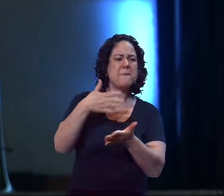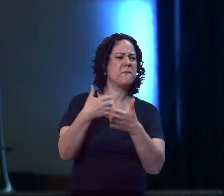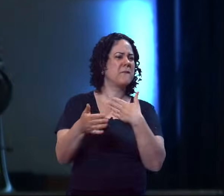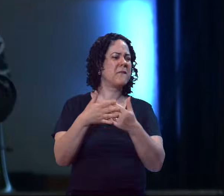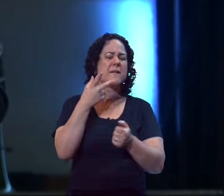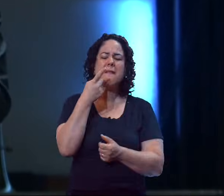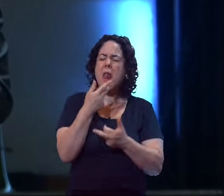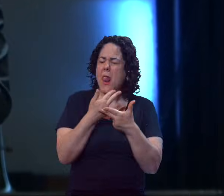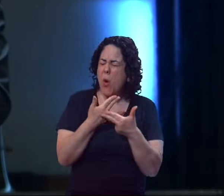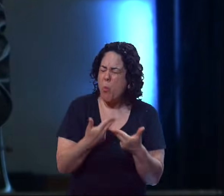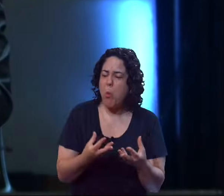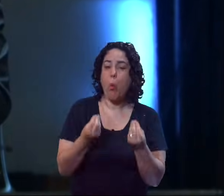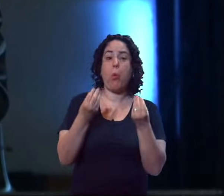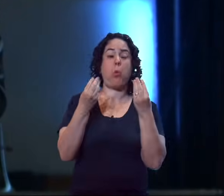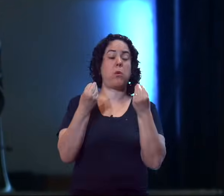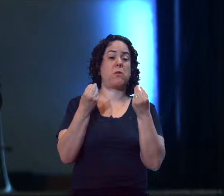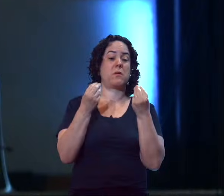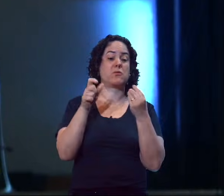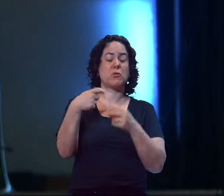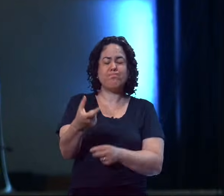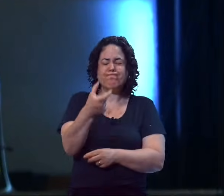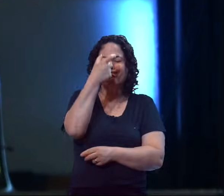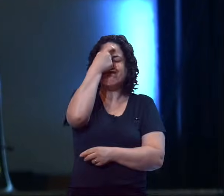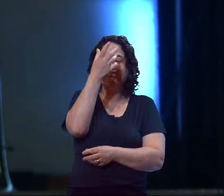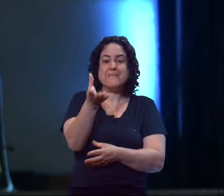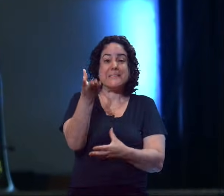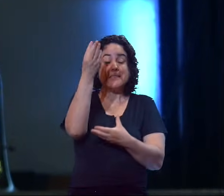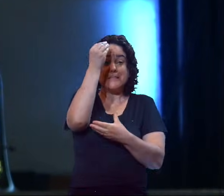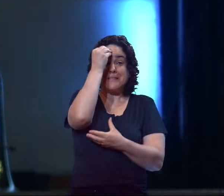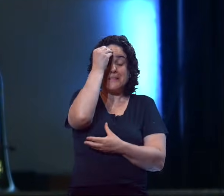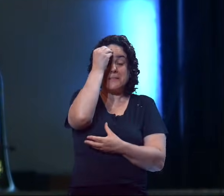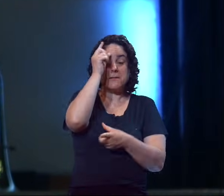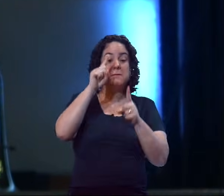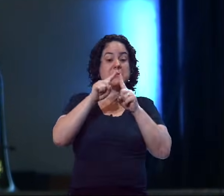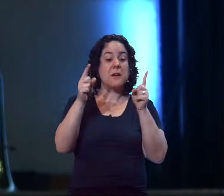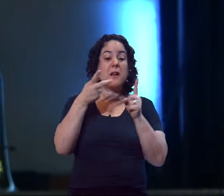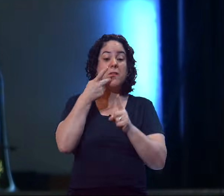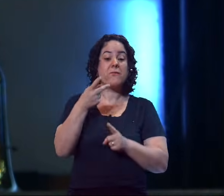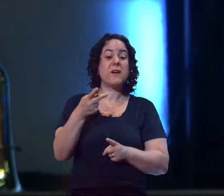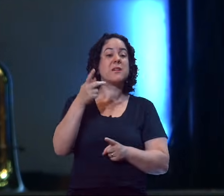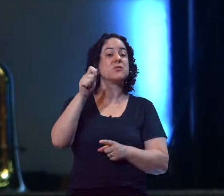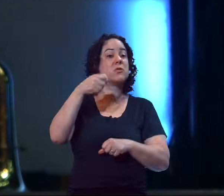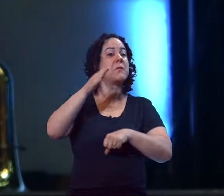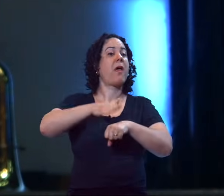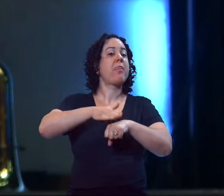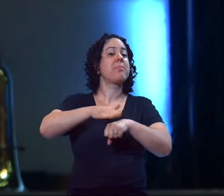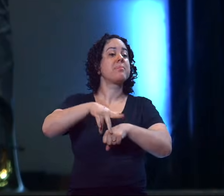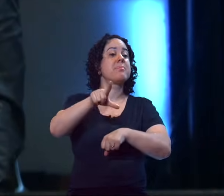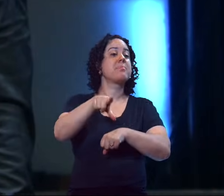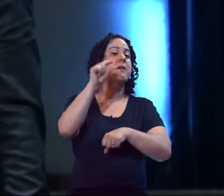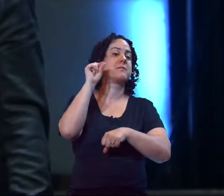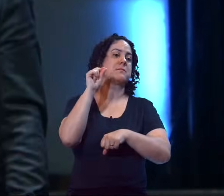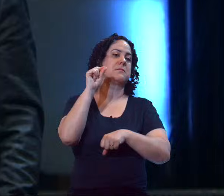monte de coisa. Mas eu queria enfocar na decisão.